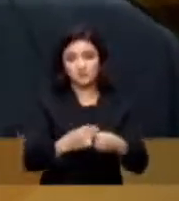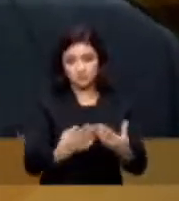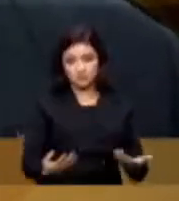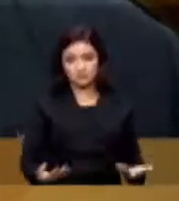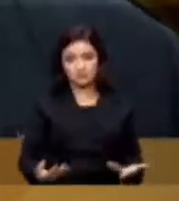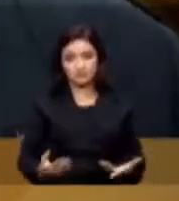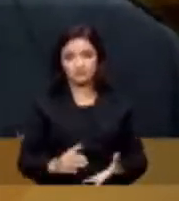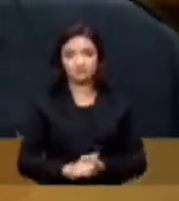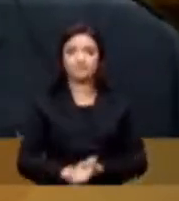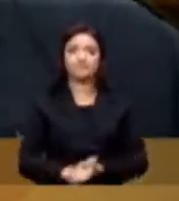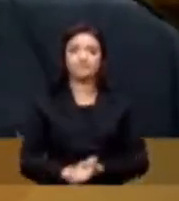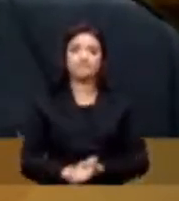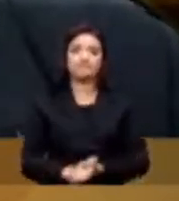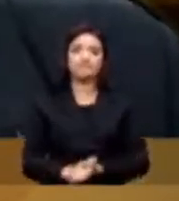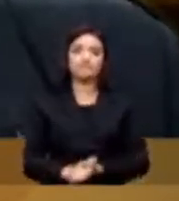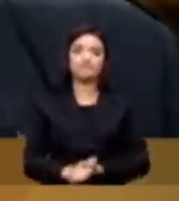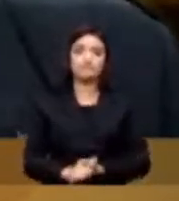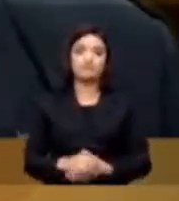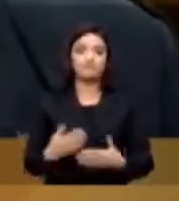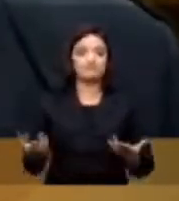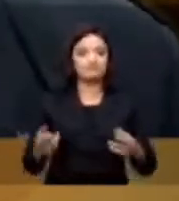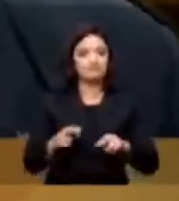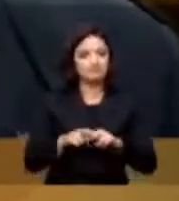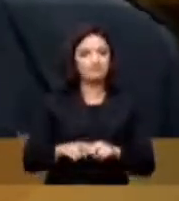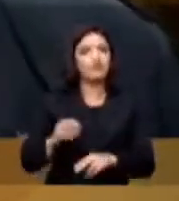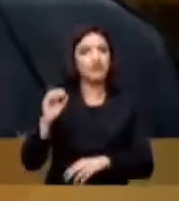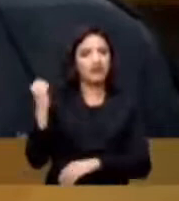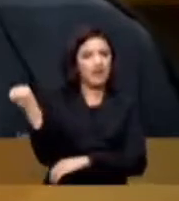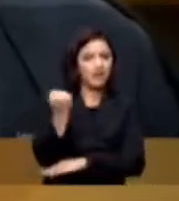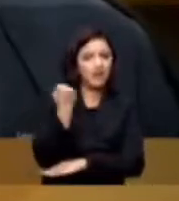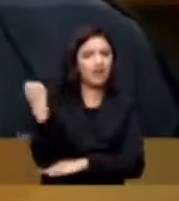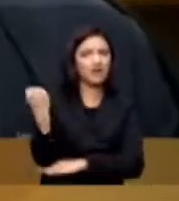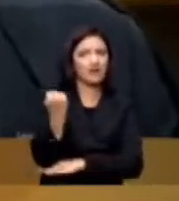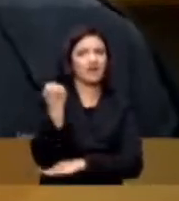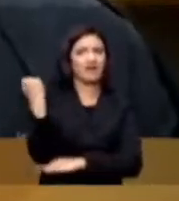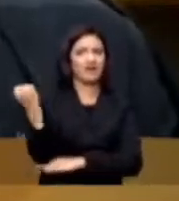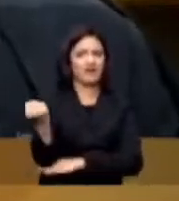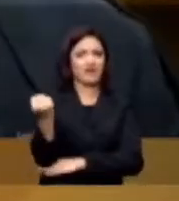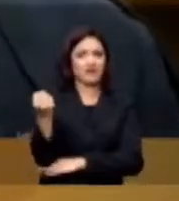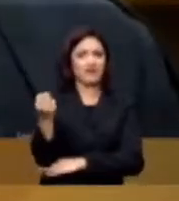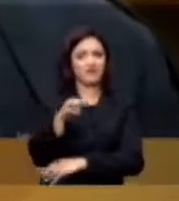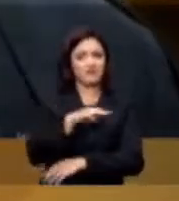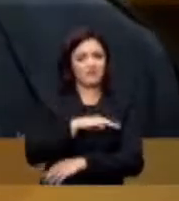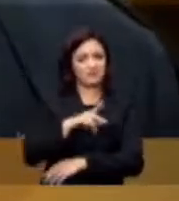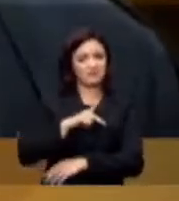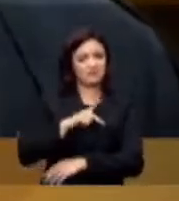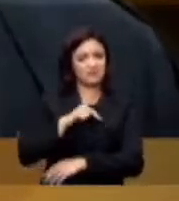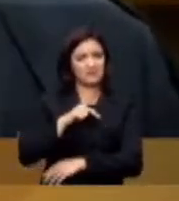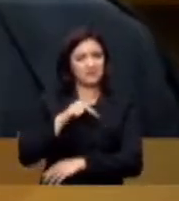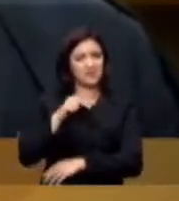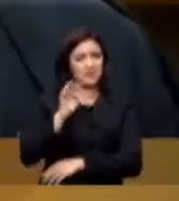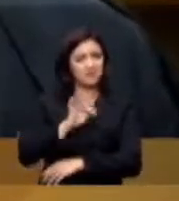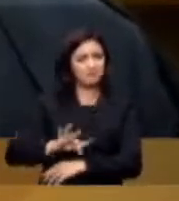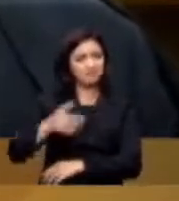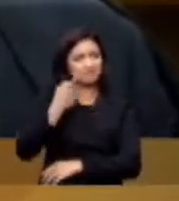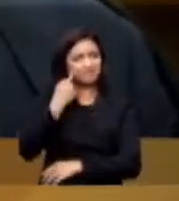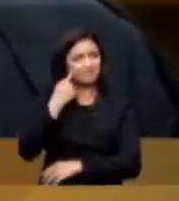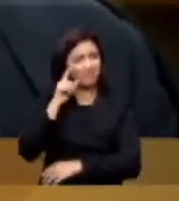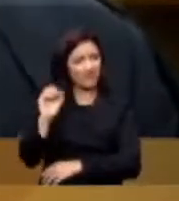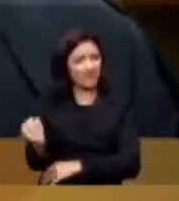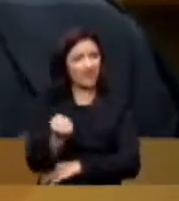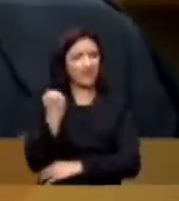municipal. É isso que é extremamente grave ao ver do Ministério Público em termos federativos, porque